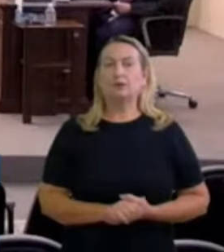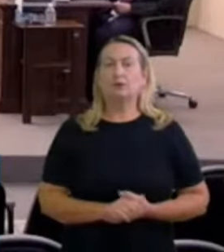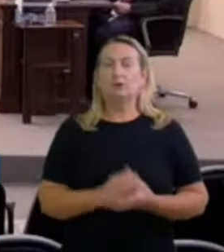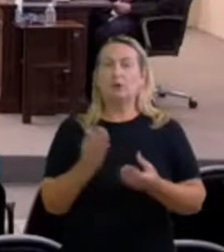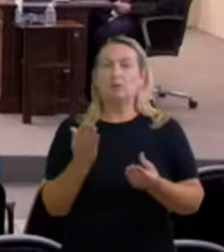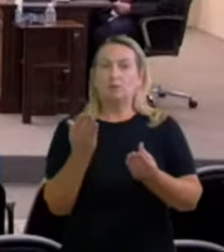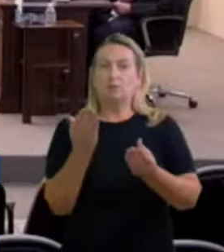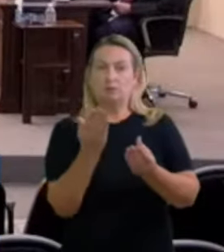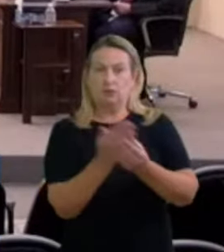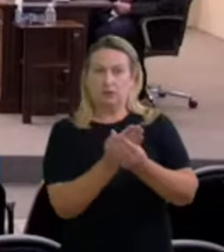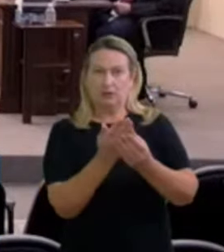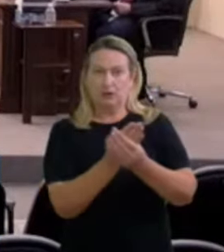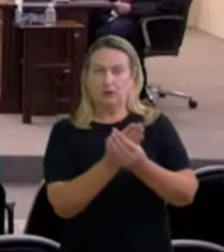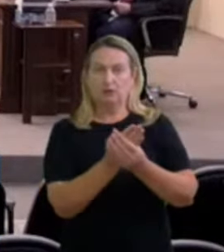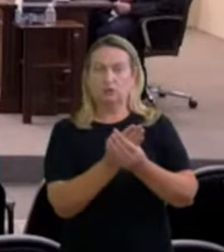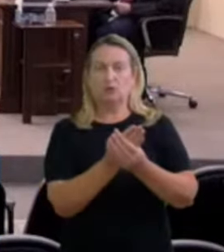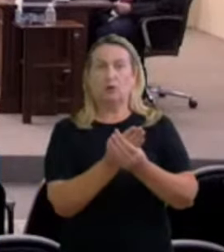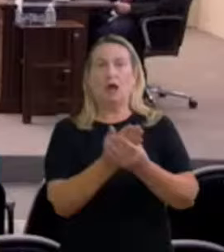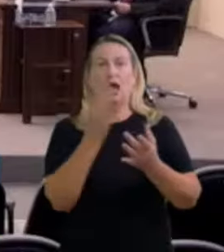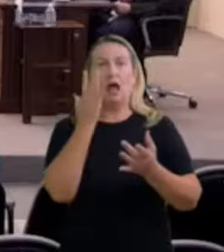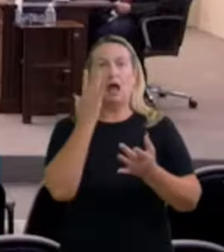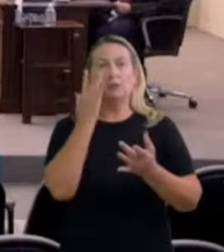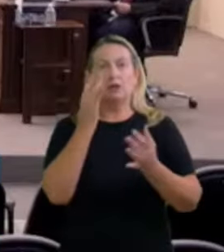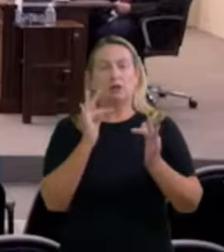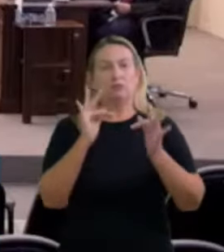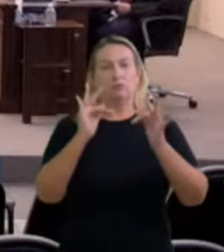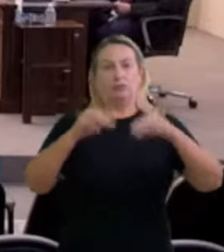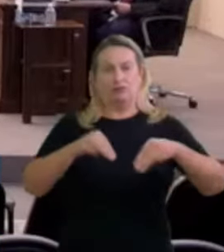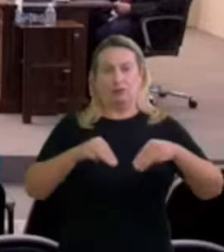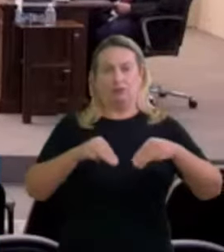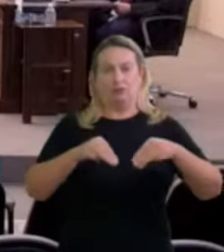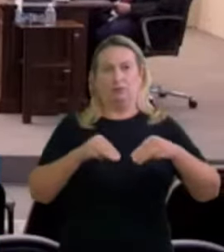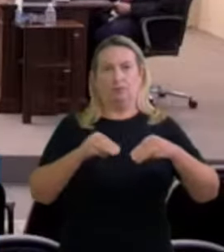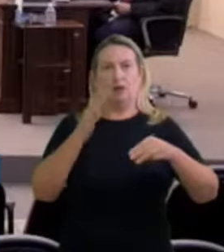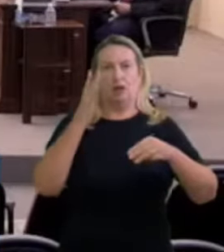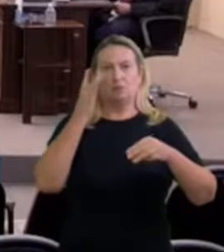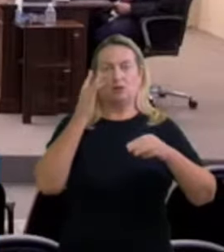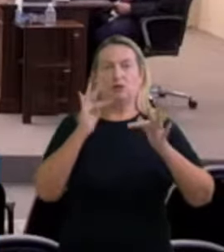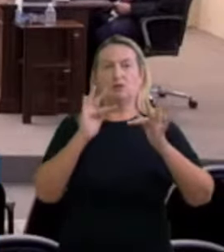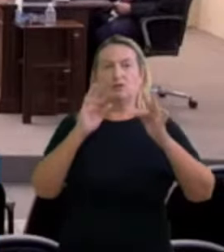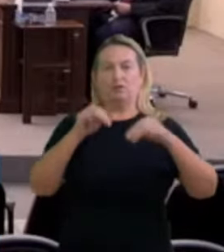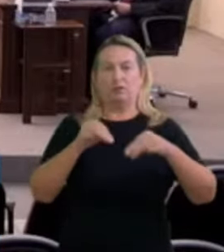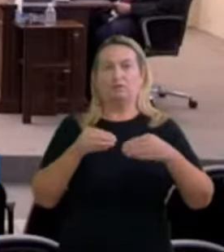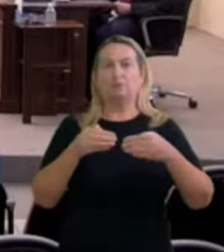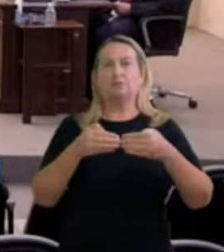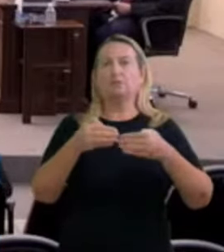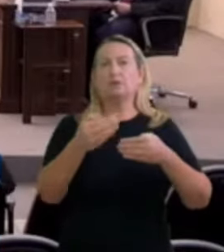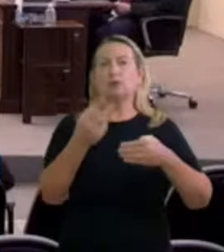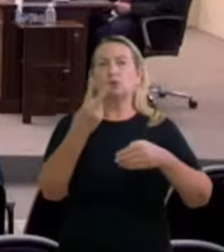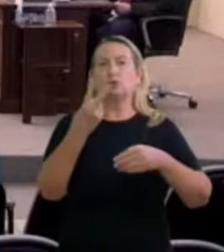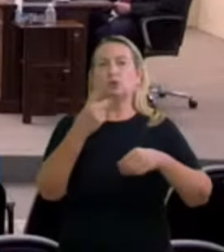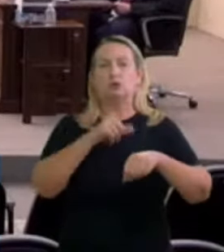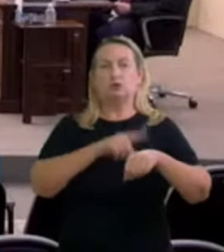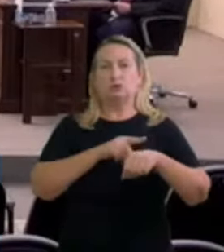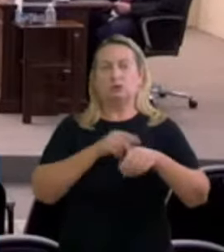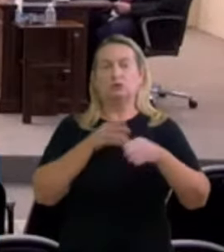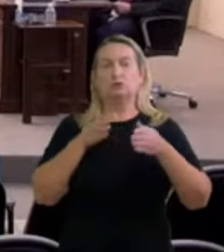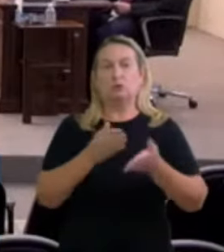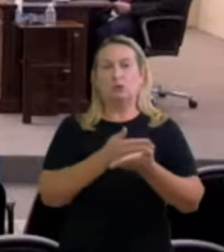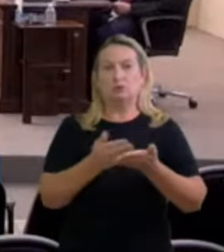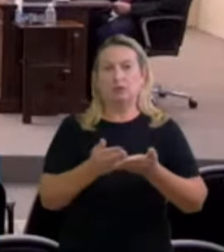se conclua amanhã a partir das 2 horas obrigado a todas e